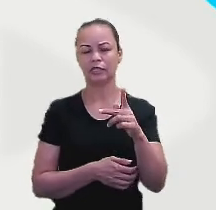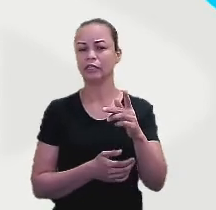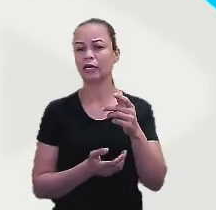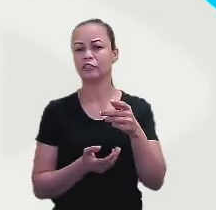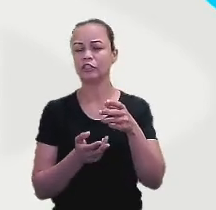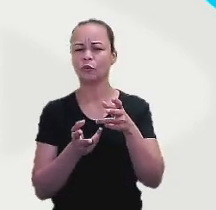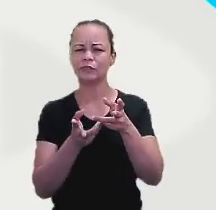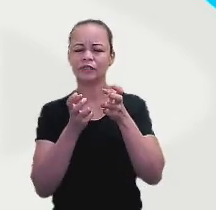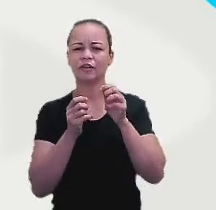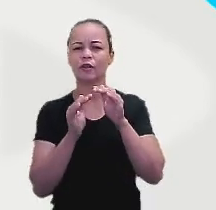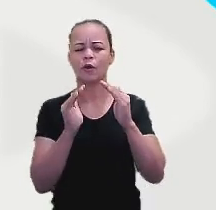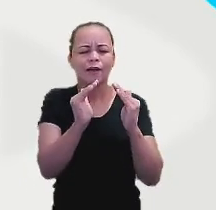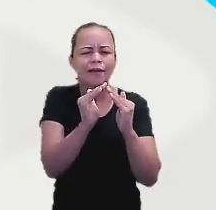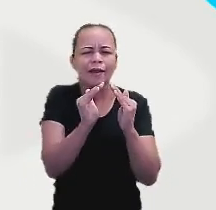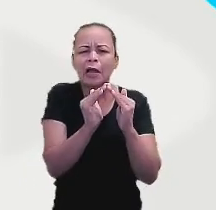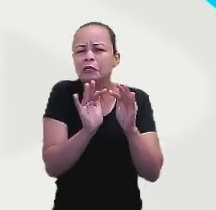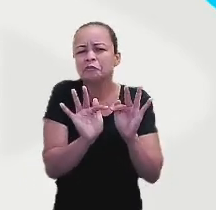pequena, né, humilde.